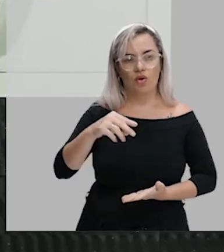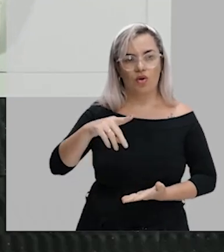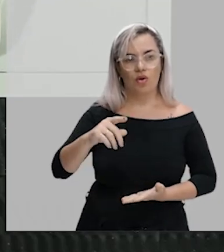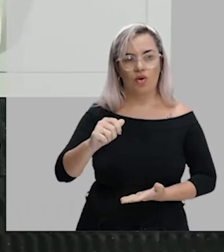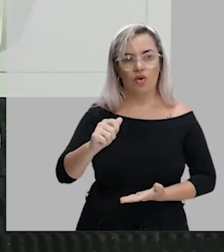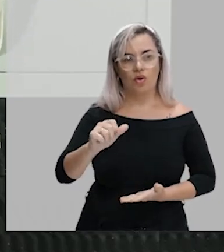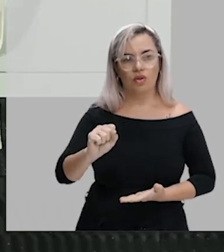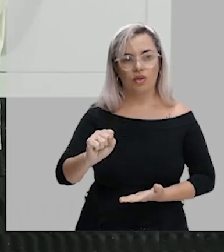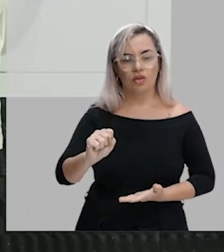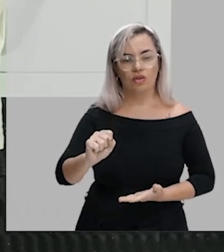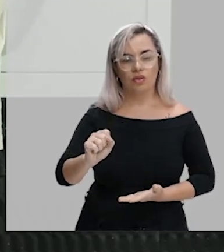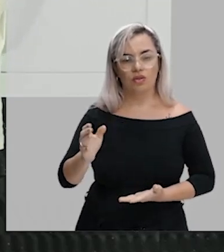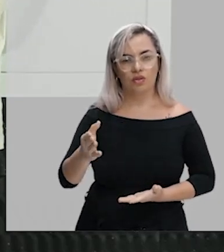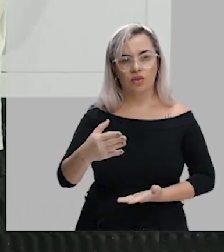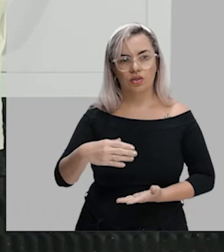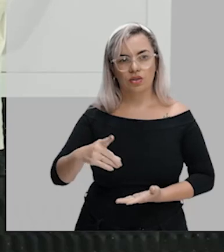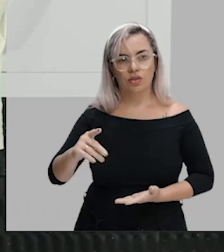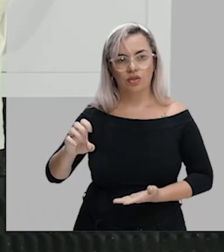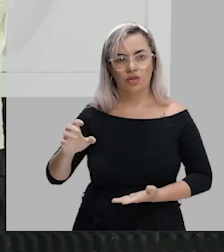Certo?